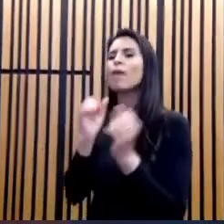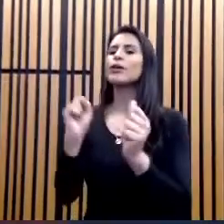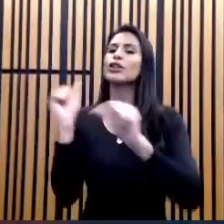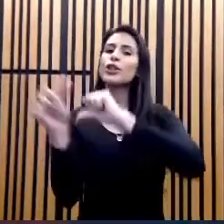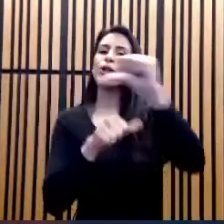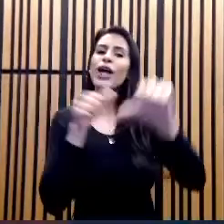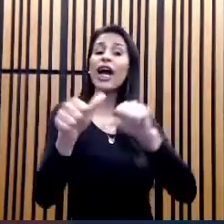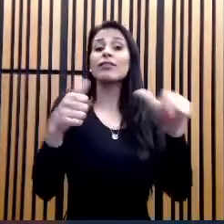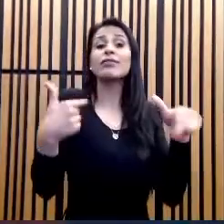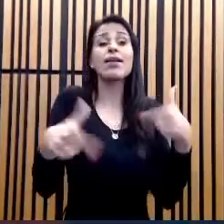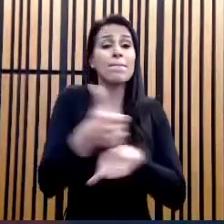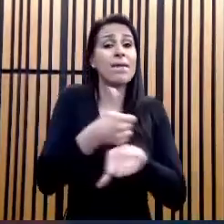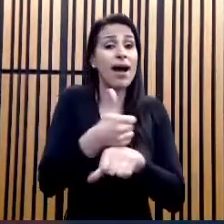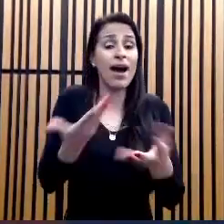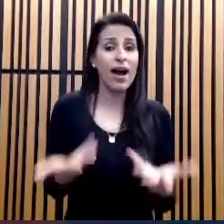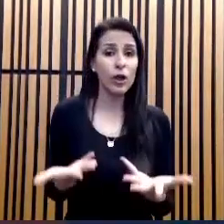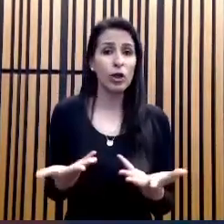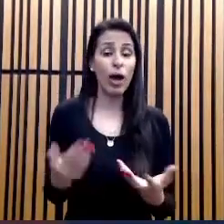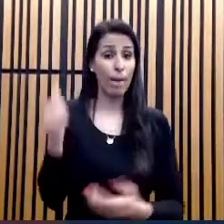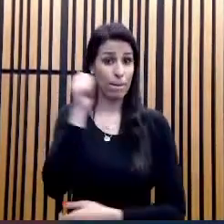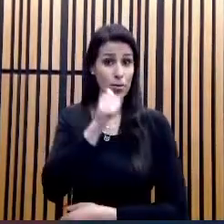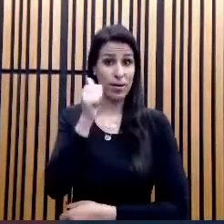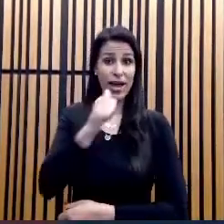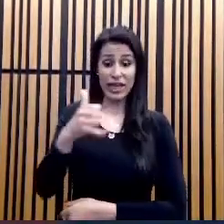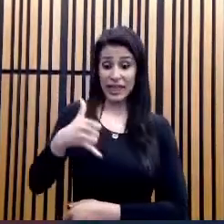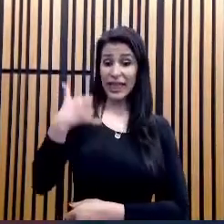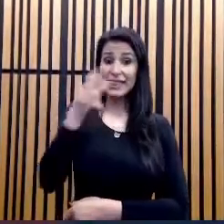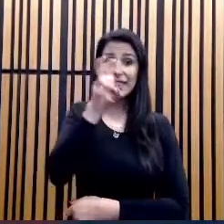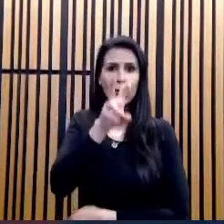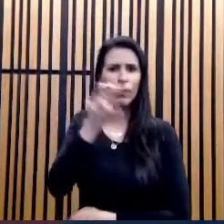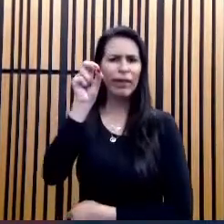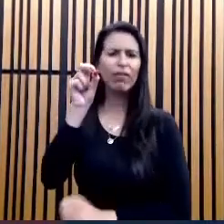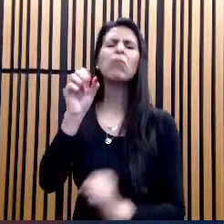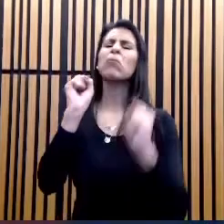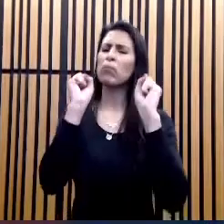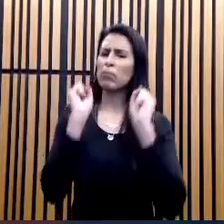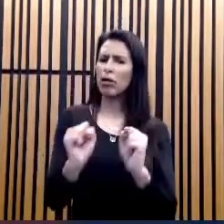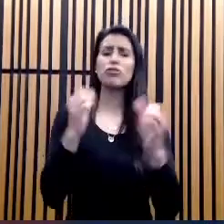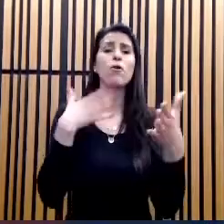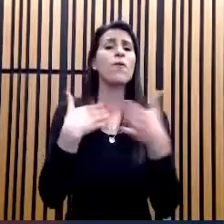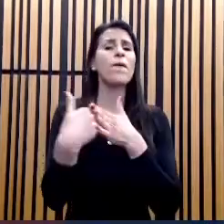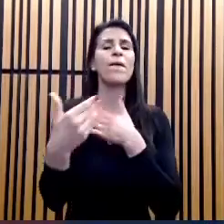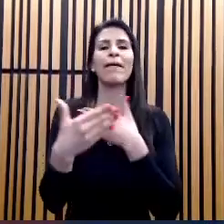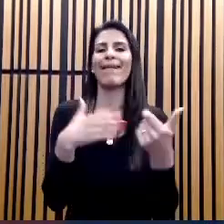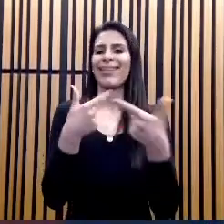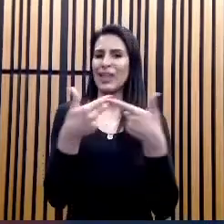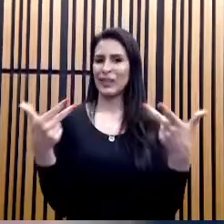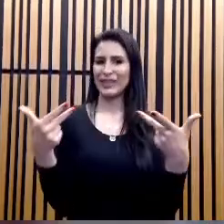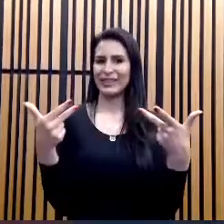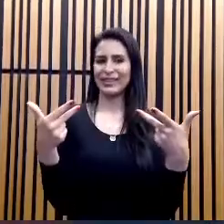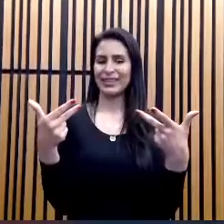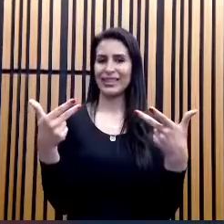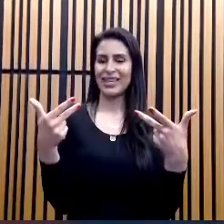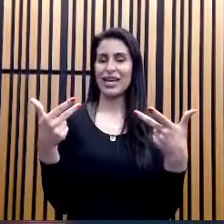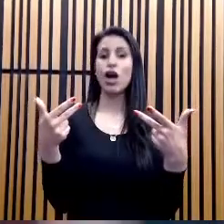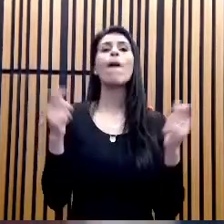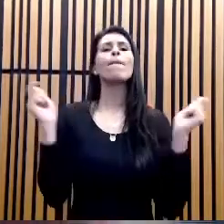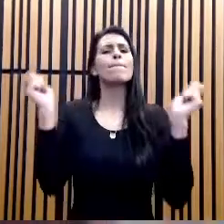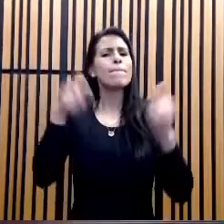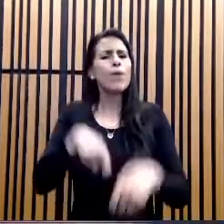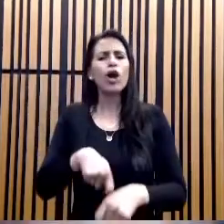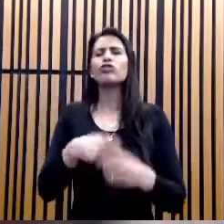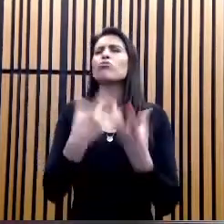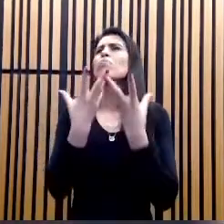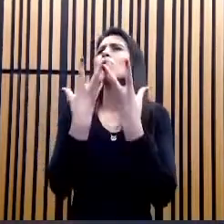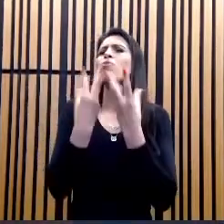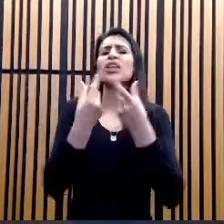né? A mulher de 50 anos, ela pode qualquer coisa. Aliás, ela pode muitas coisas e com uma